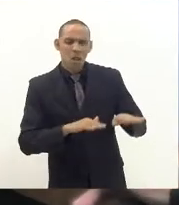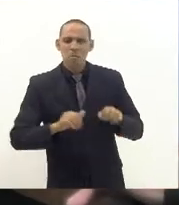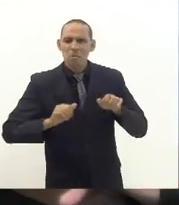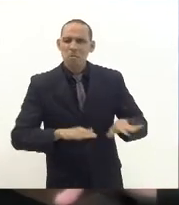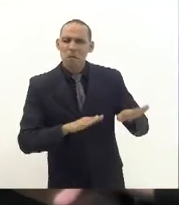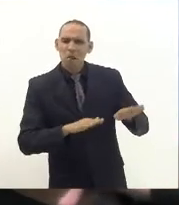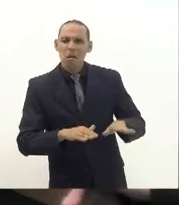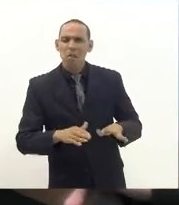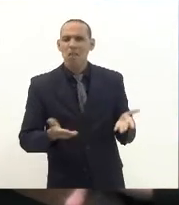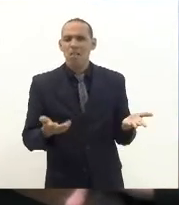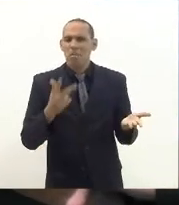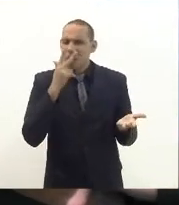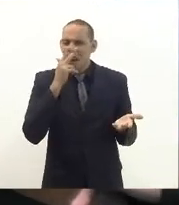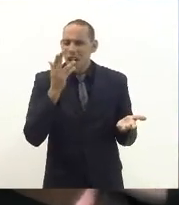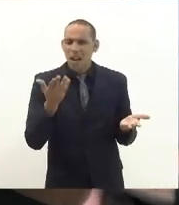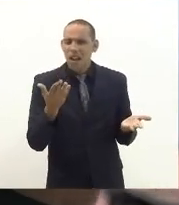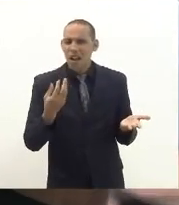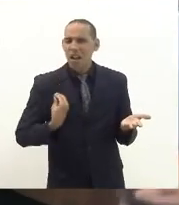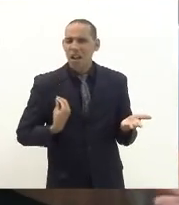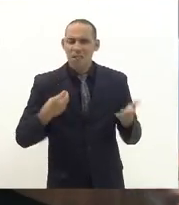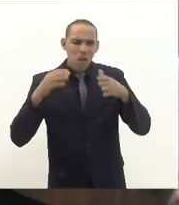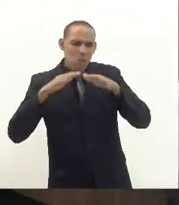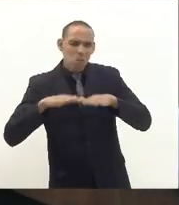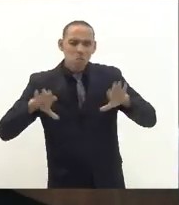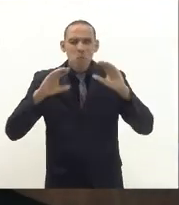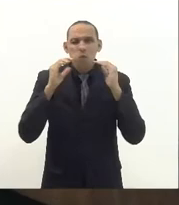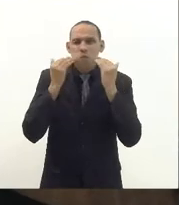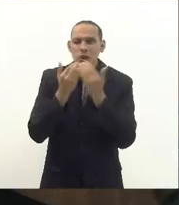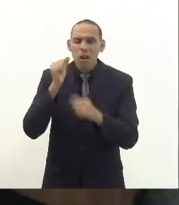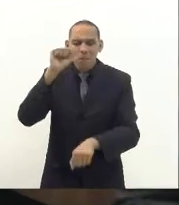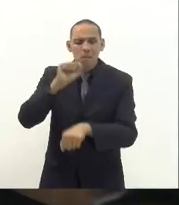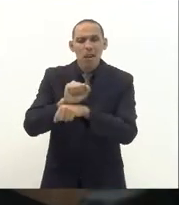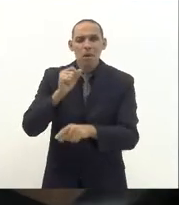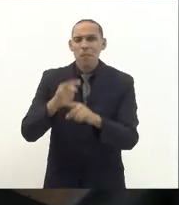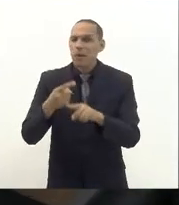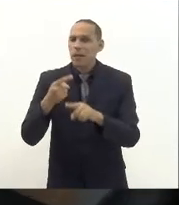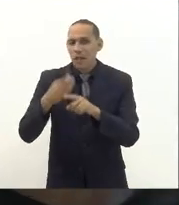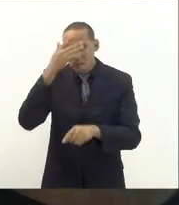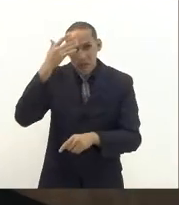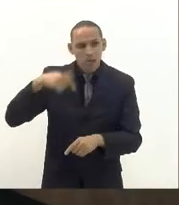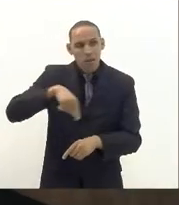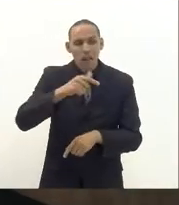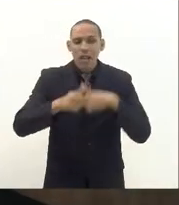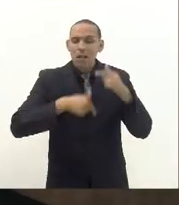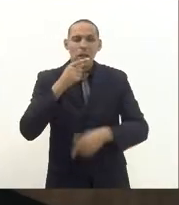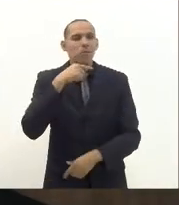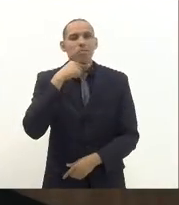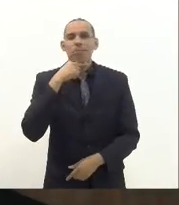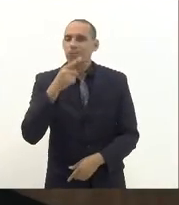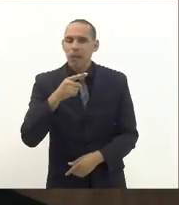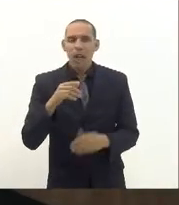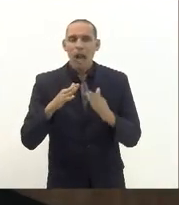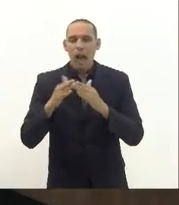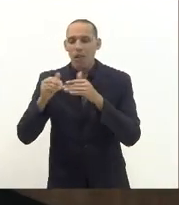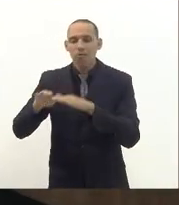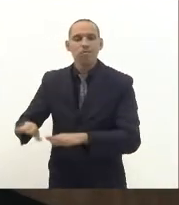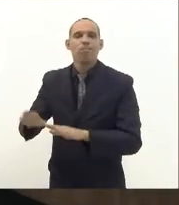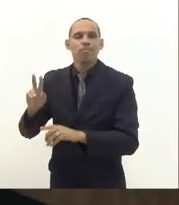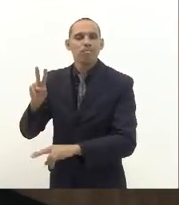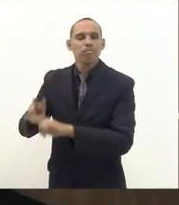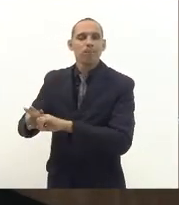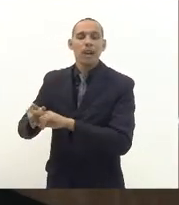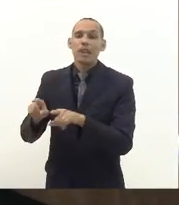uma vida né de uma comunidade inteira interrompida porque quem precisava trabalhar não conseguiu sair